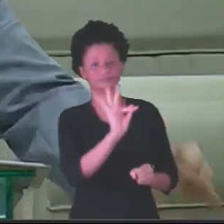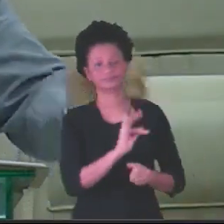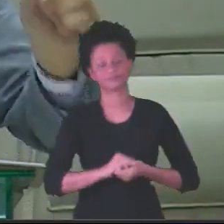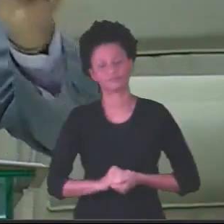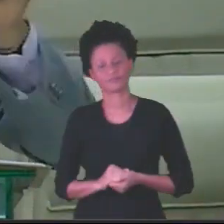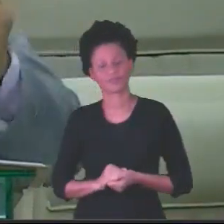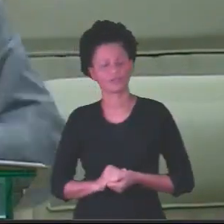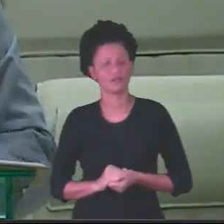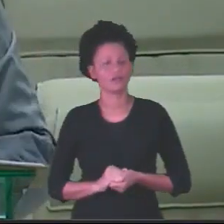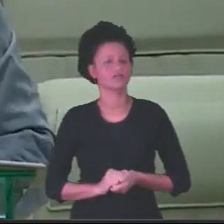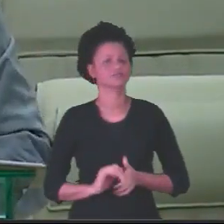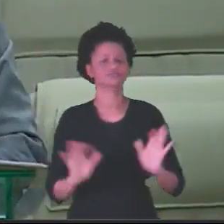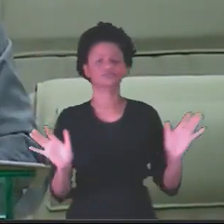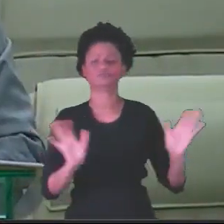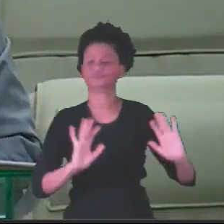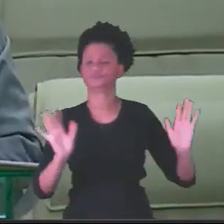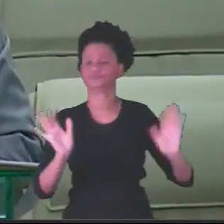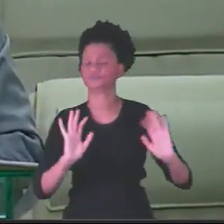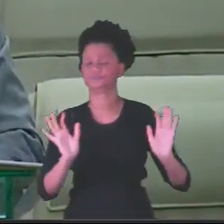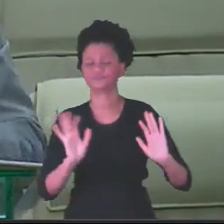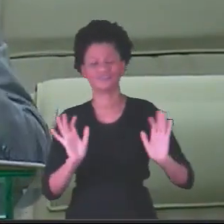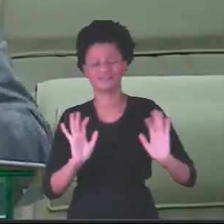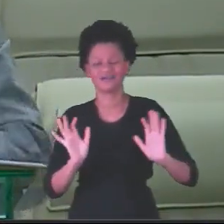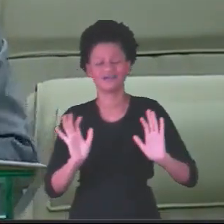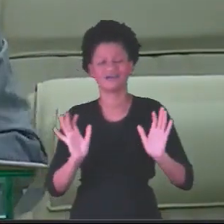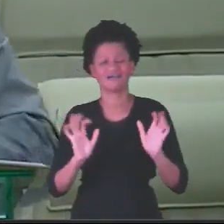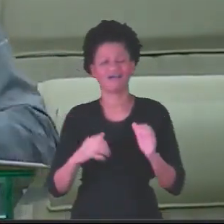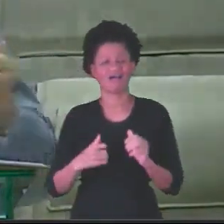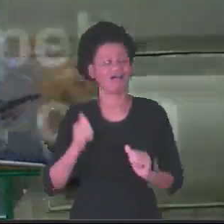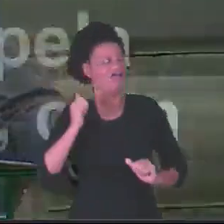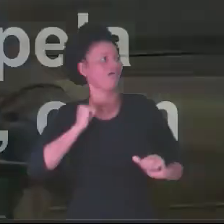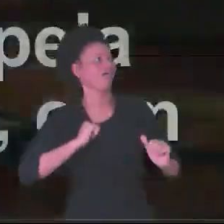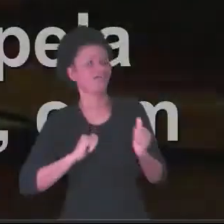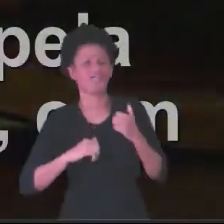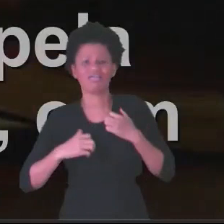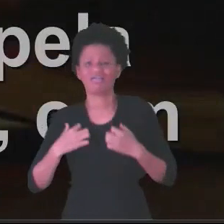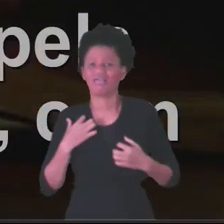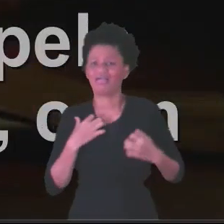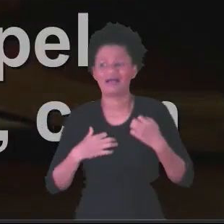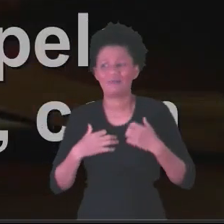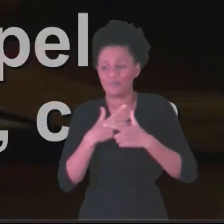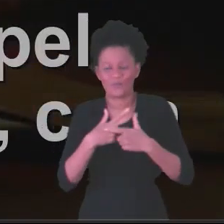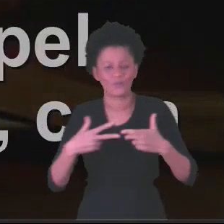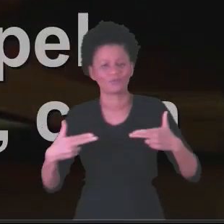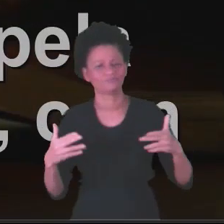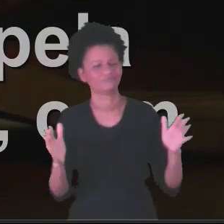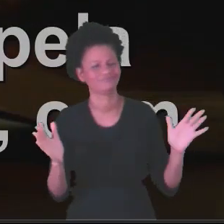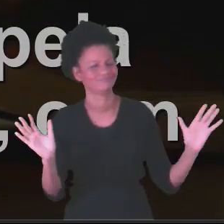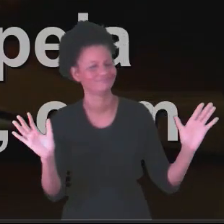e ele disse não estejais inquietos por coisa alguma